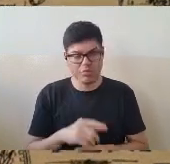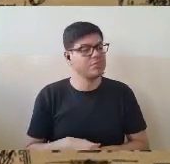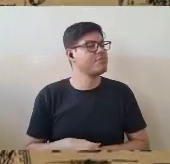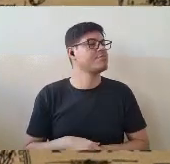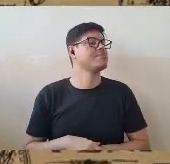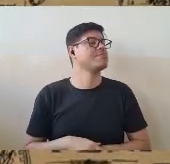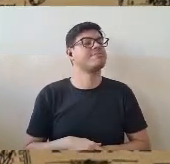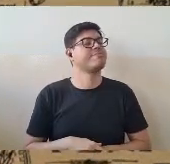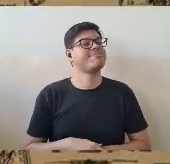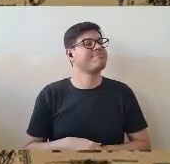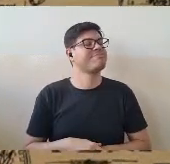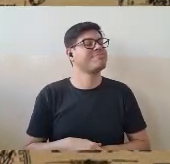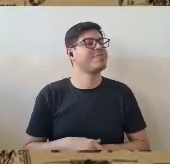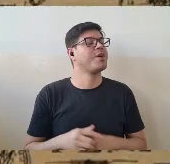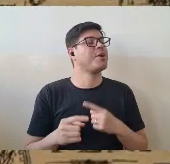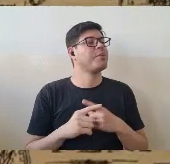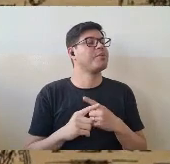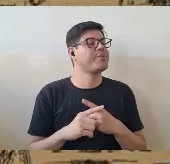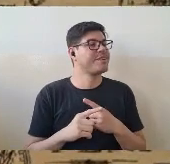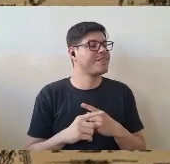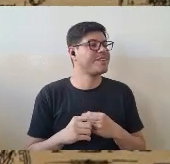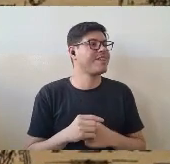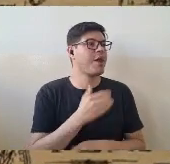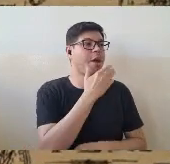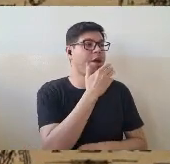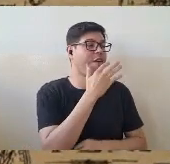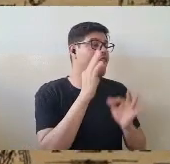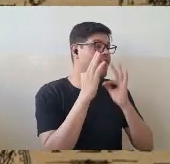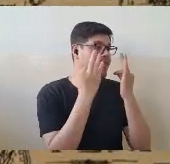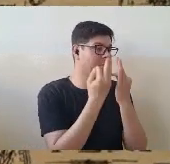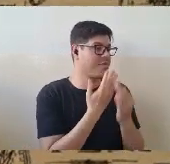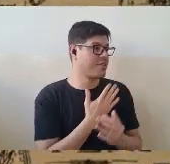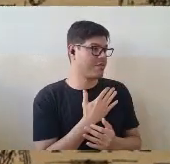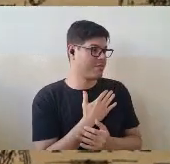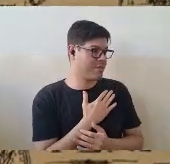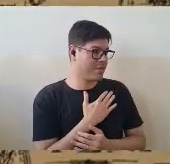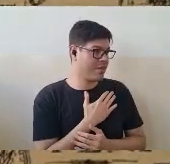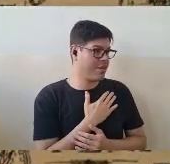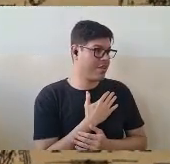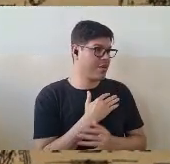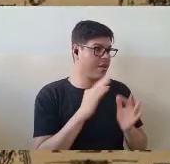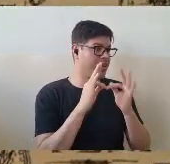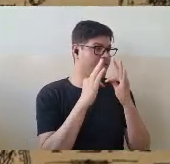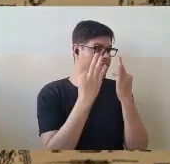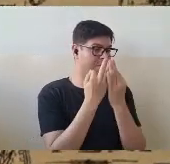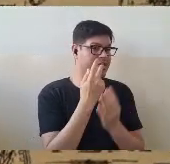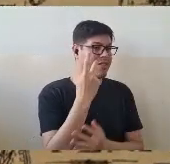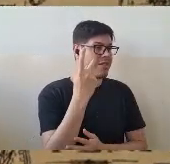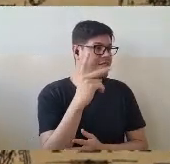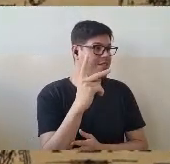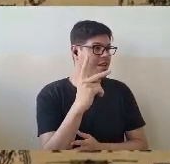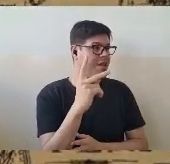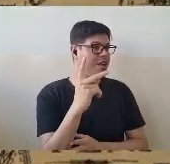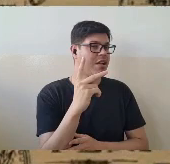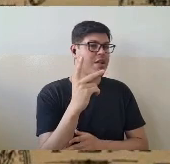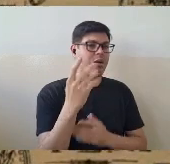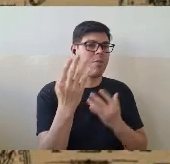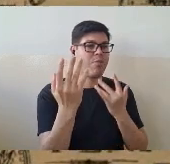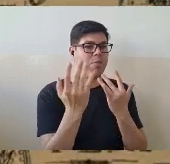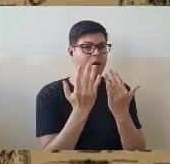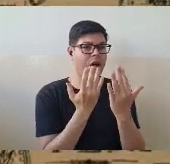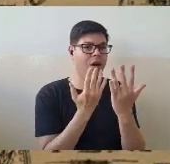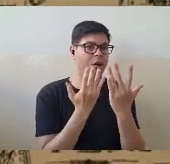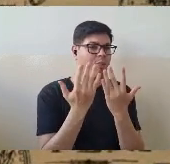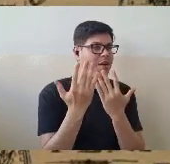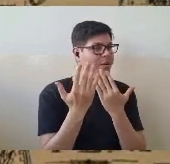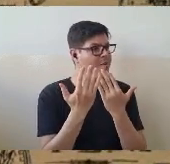os pais. Ah, Os meus pais com os pais dela. sim. Sempre indo lá, nos correspondemos como amigos e